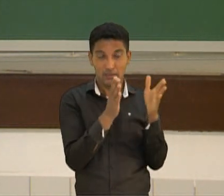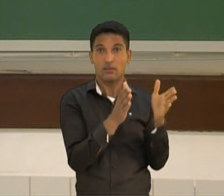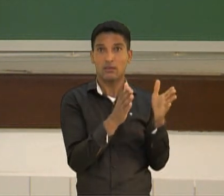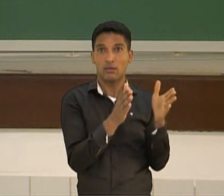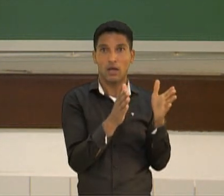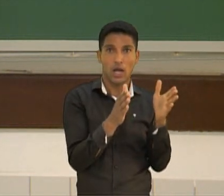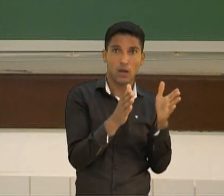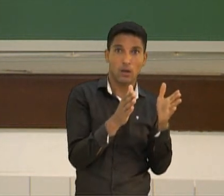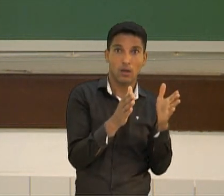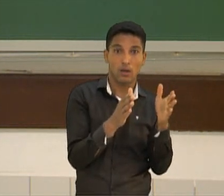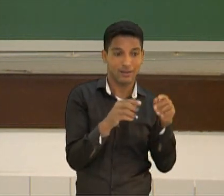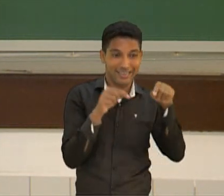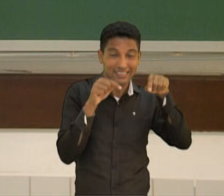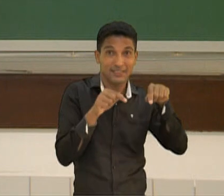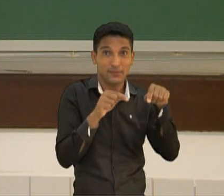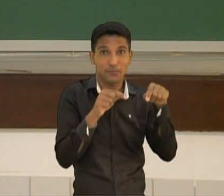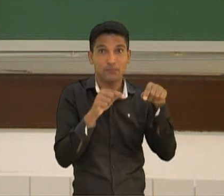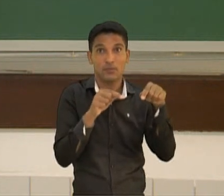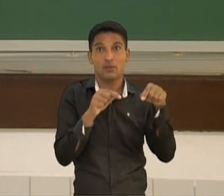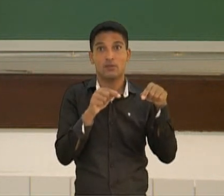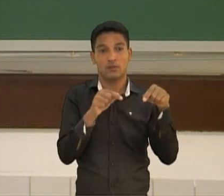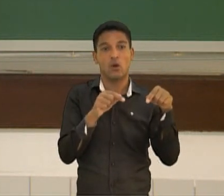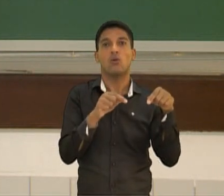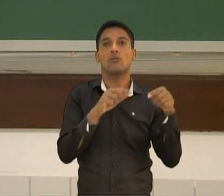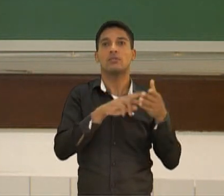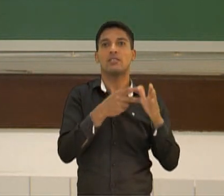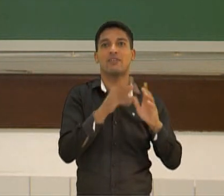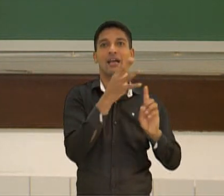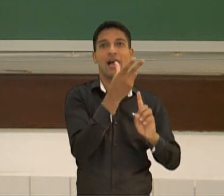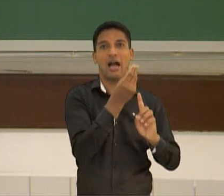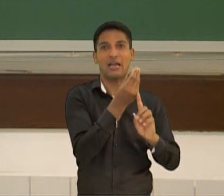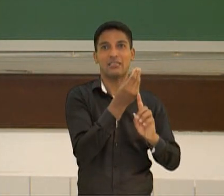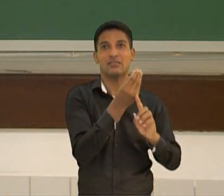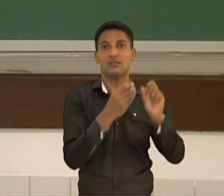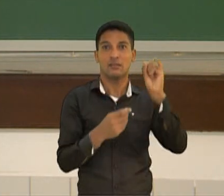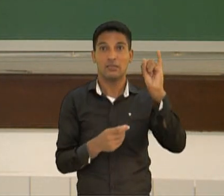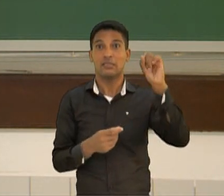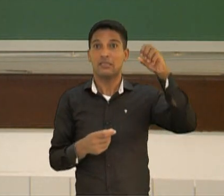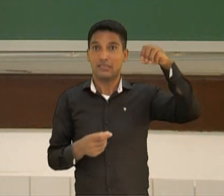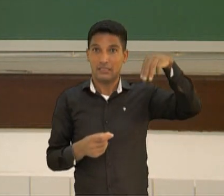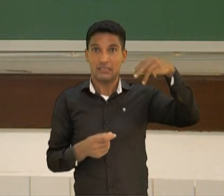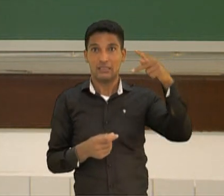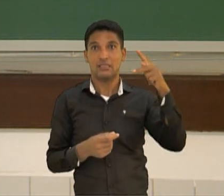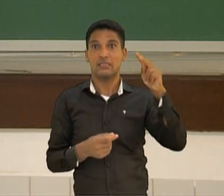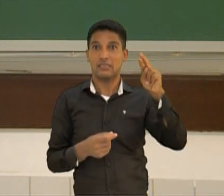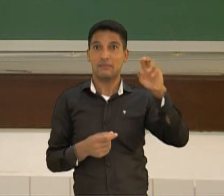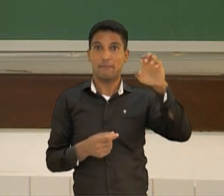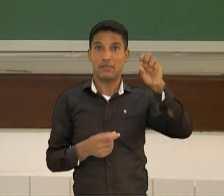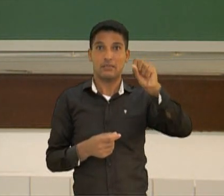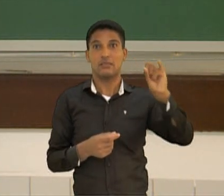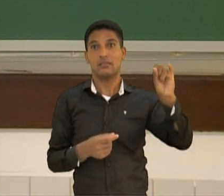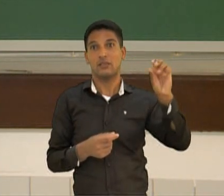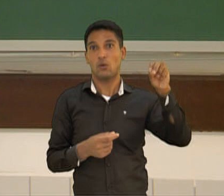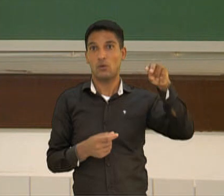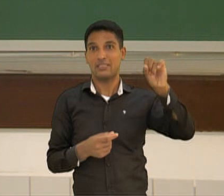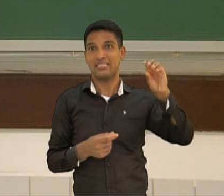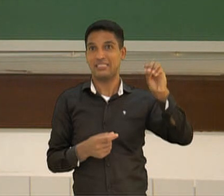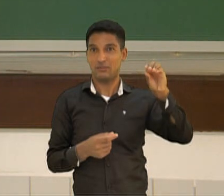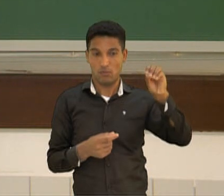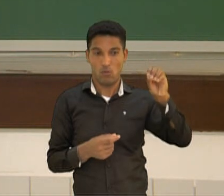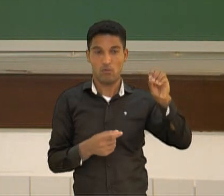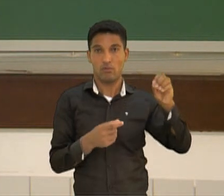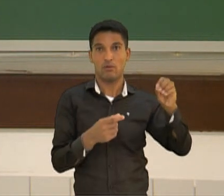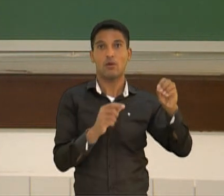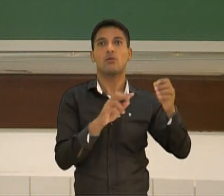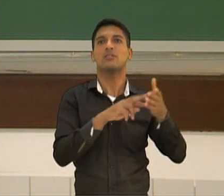o impressionismo, ele abriu a porta, ele foi um dos primeiros, né, que realmente mostrou que a pintura e a arte, ela não